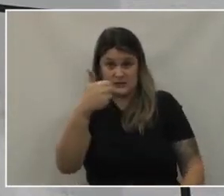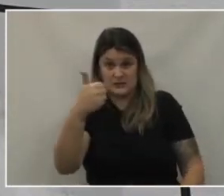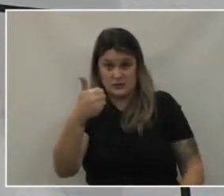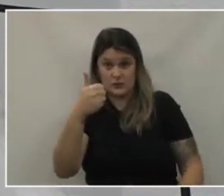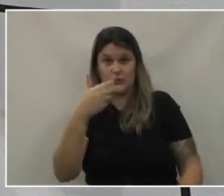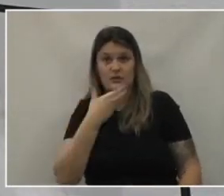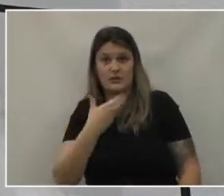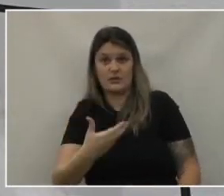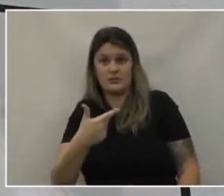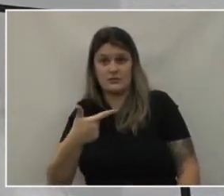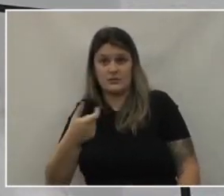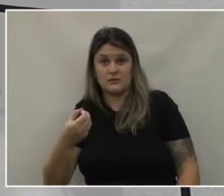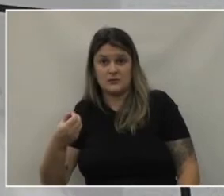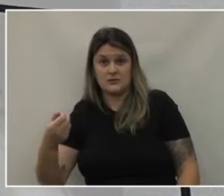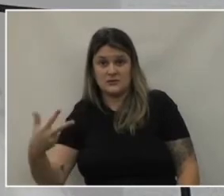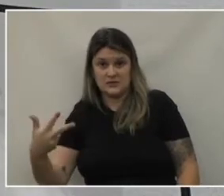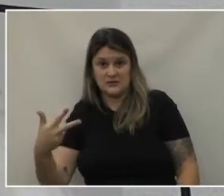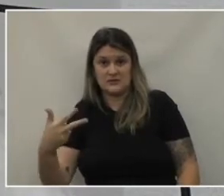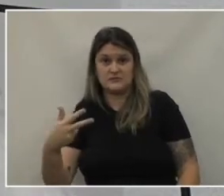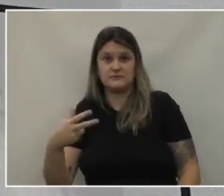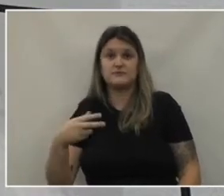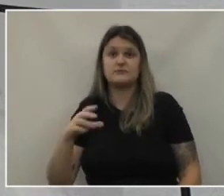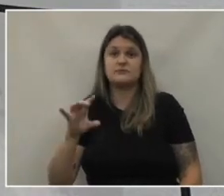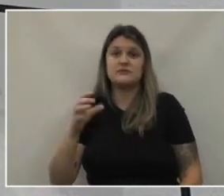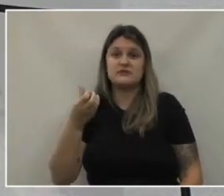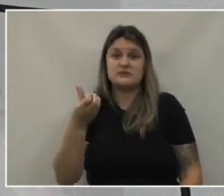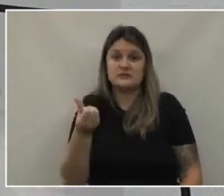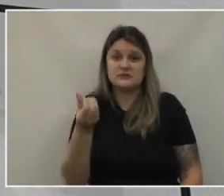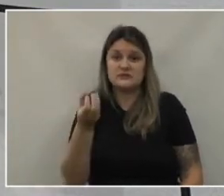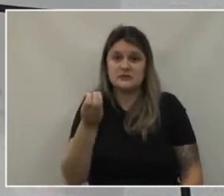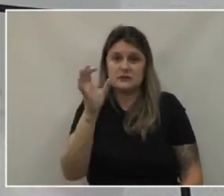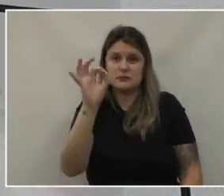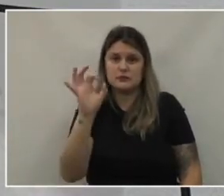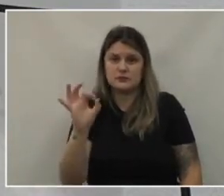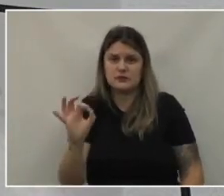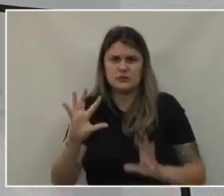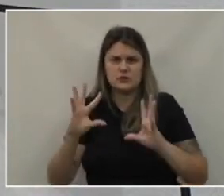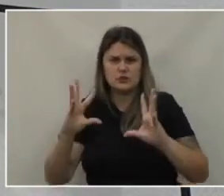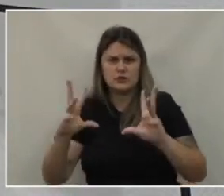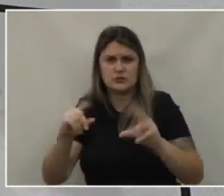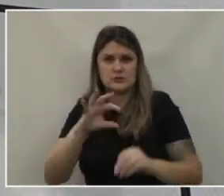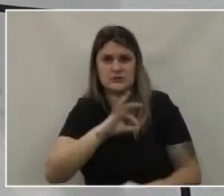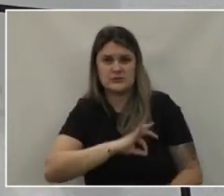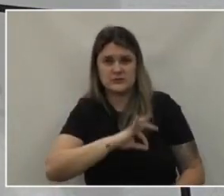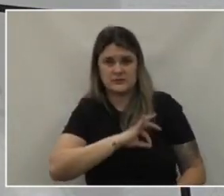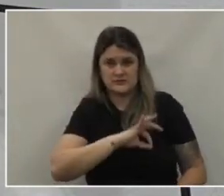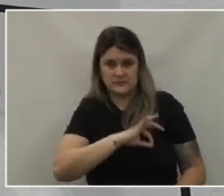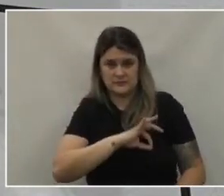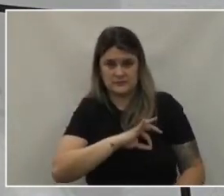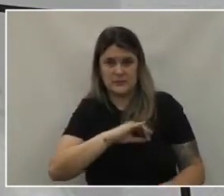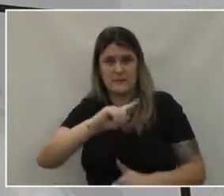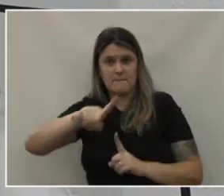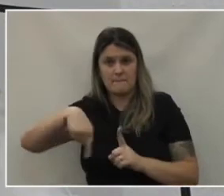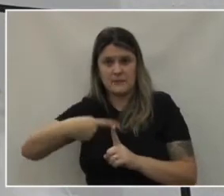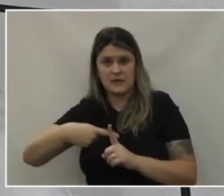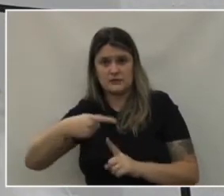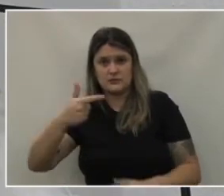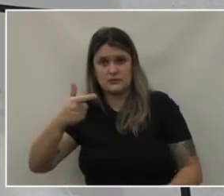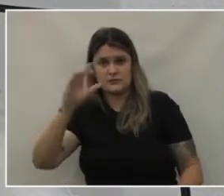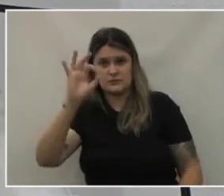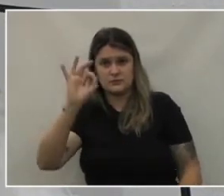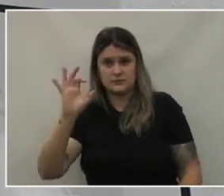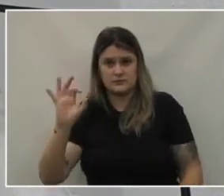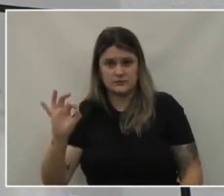2003, obtido a partir de 60% de todas as remunerações, mais